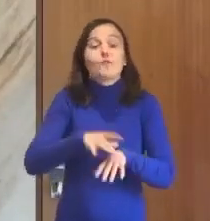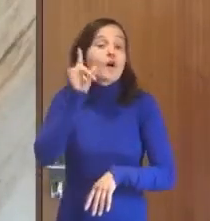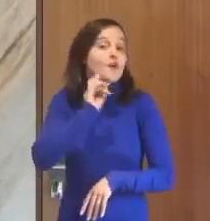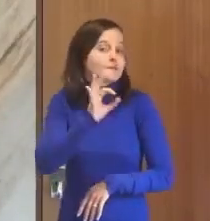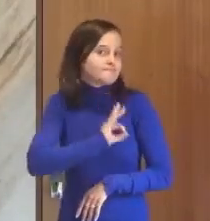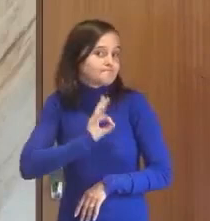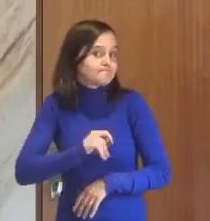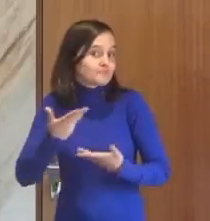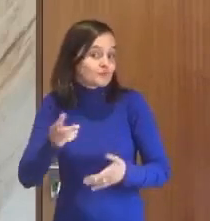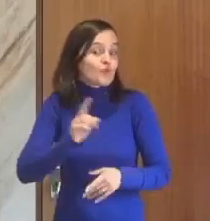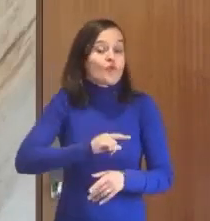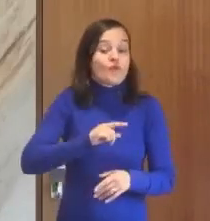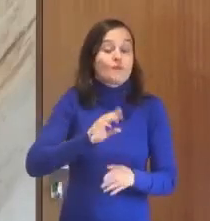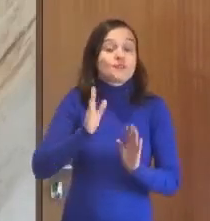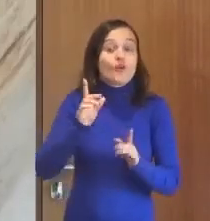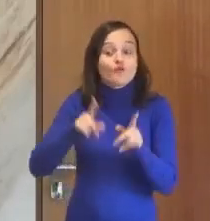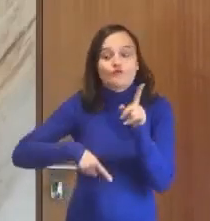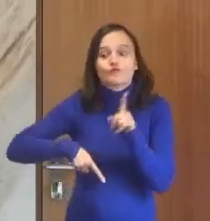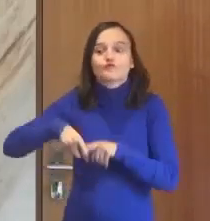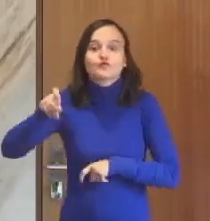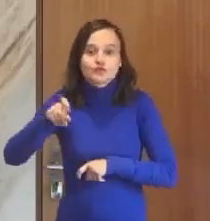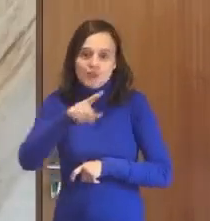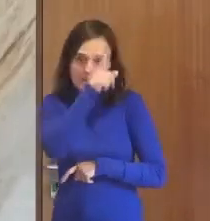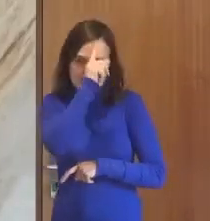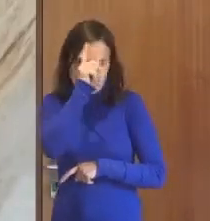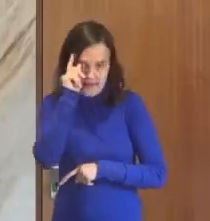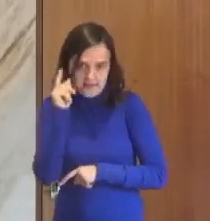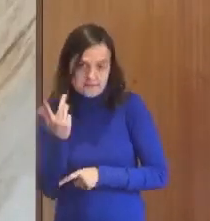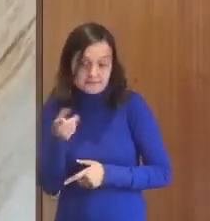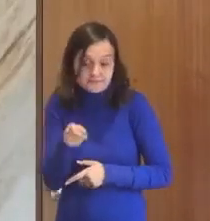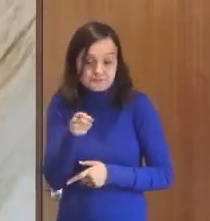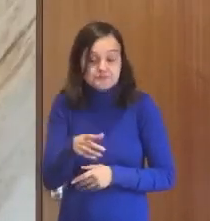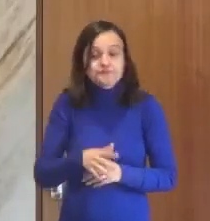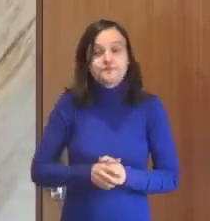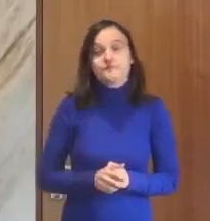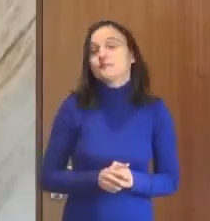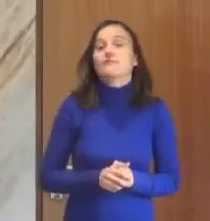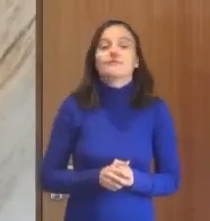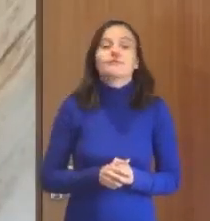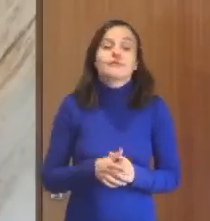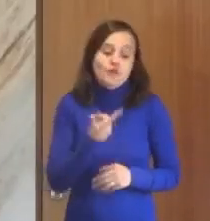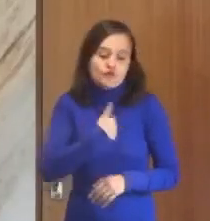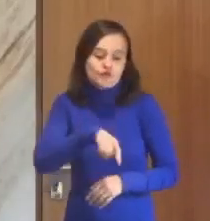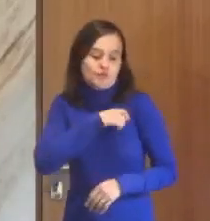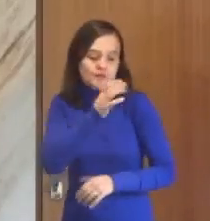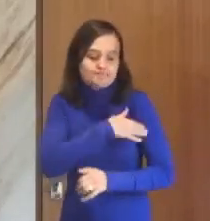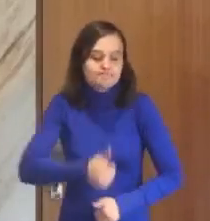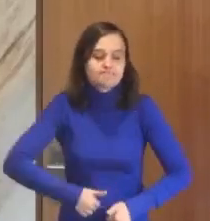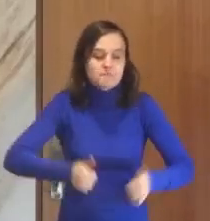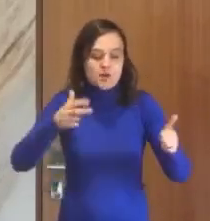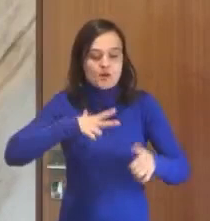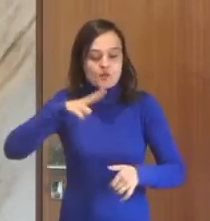para Madrid, ao momento a capital do reino de Espanha e Portugal.